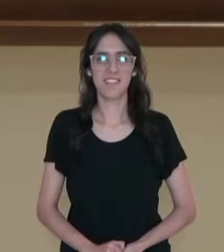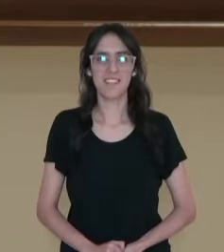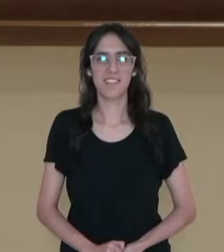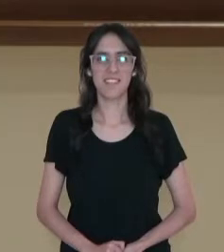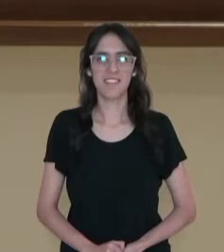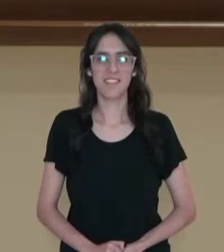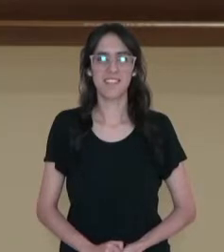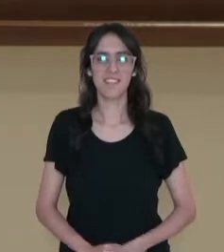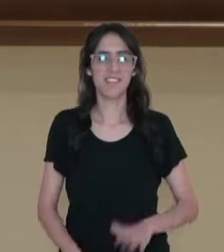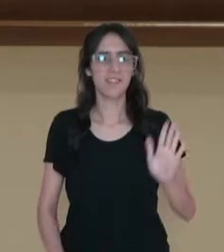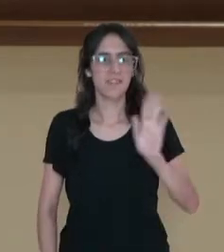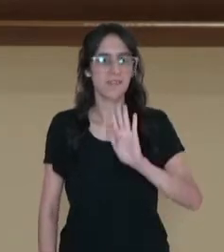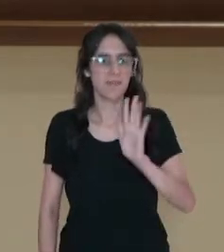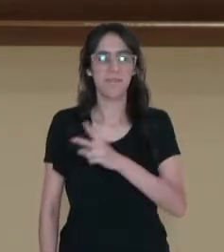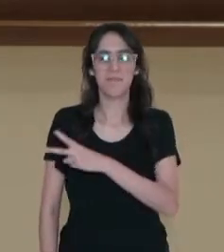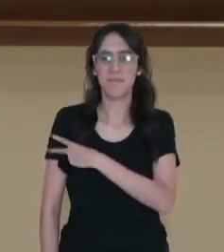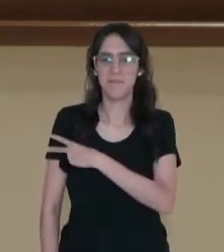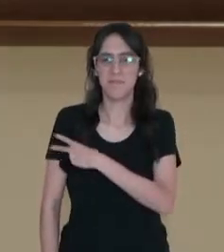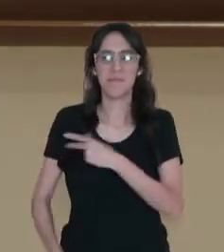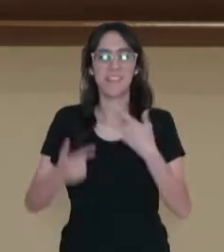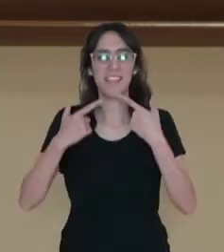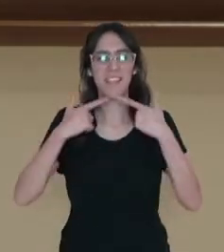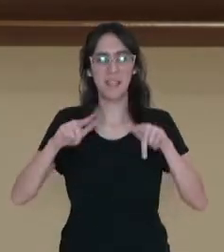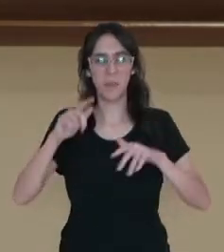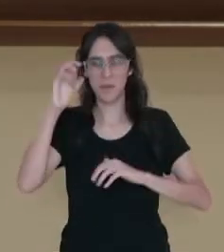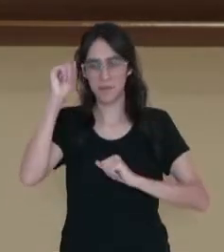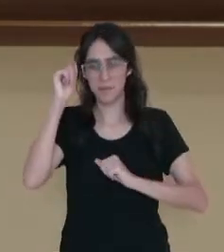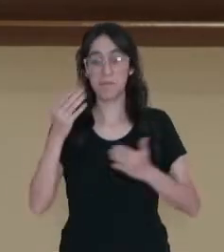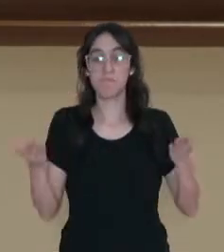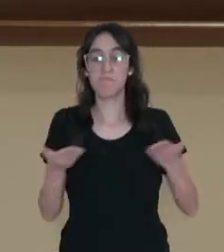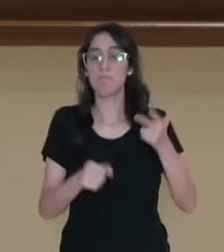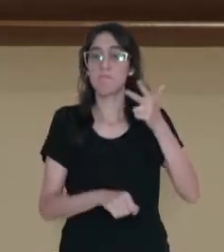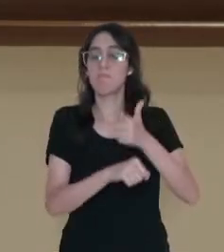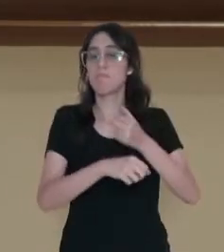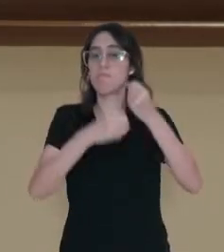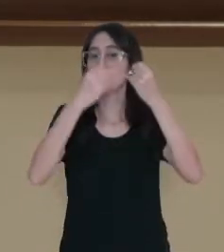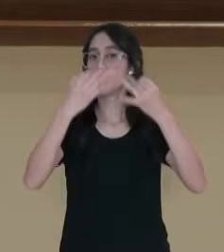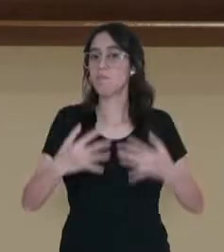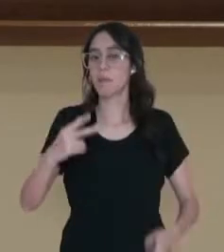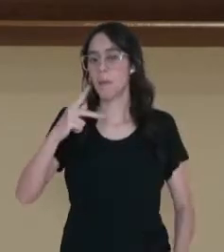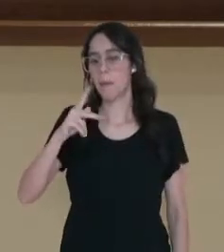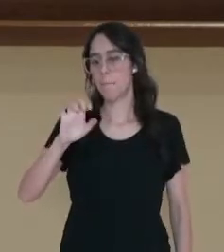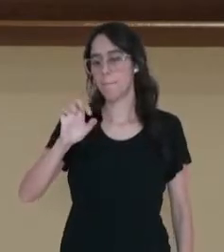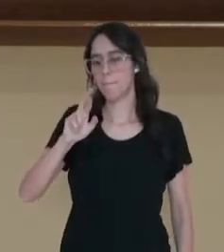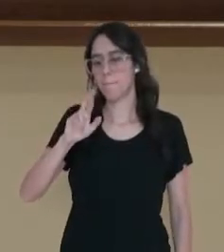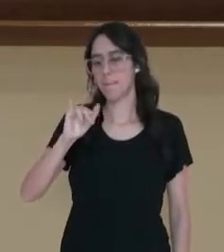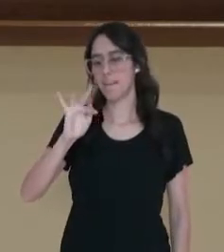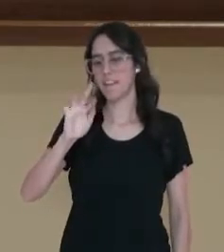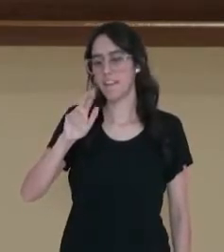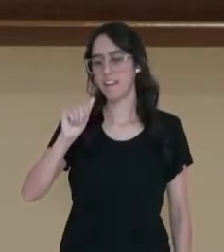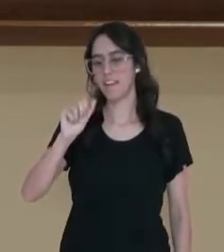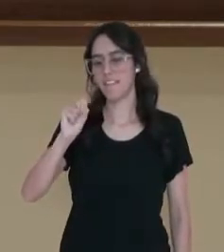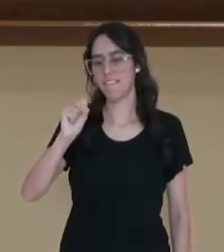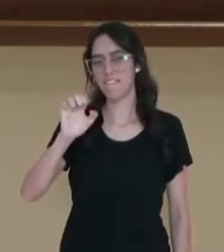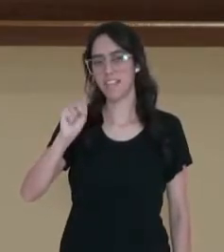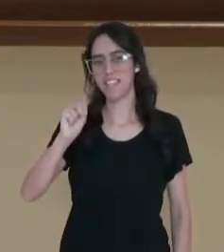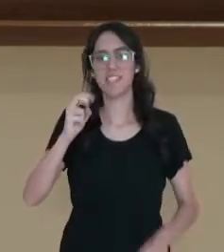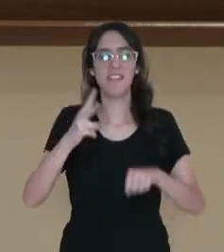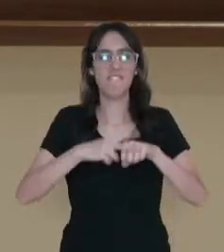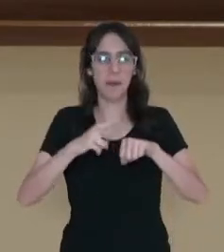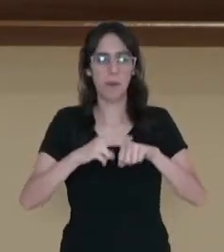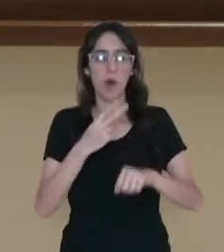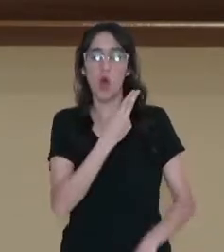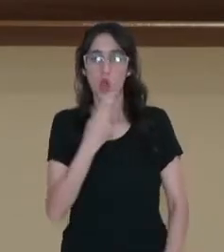Olá, estudantes da segunda série de Língua Espanhola. Nesse vídeo nós vamos falar sobre perífrases verbais. Eu sou a